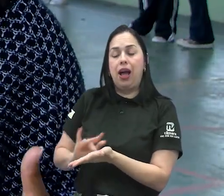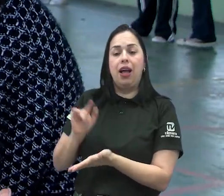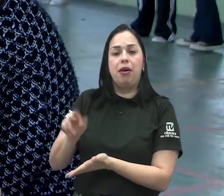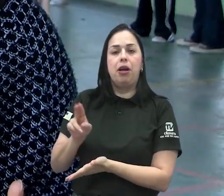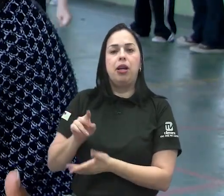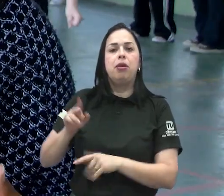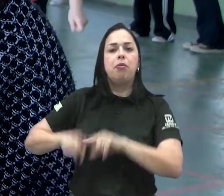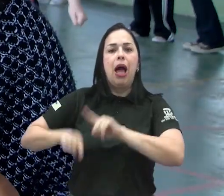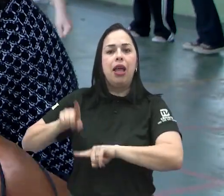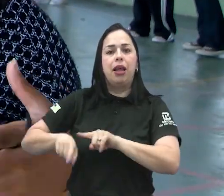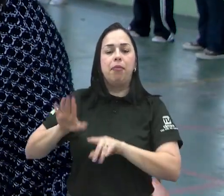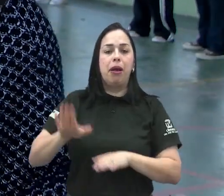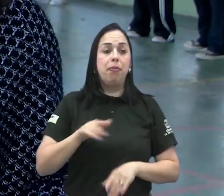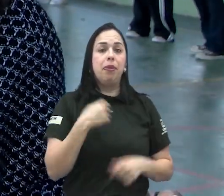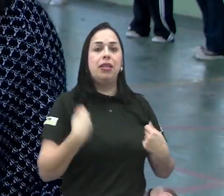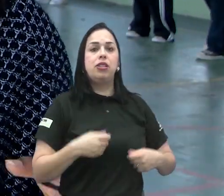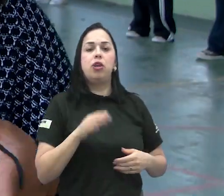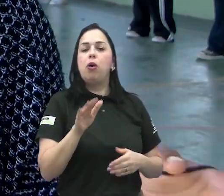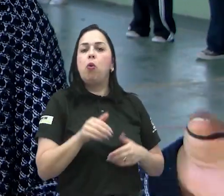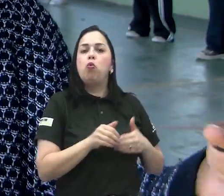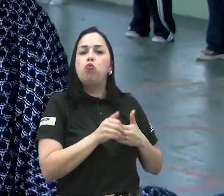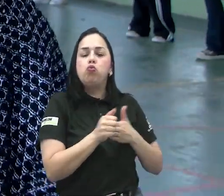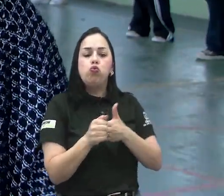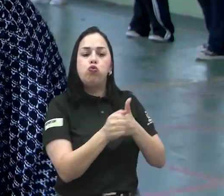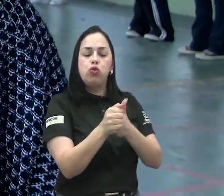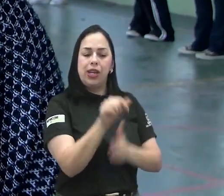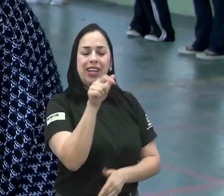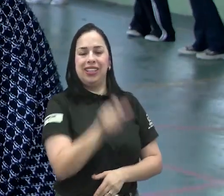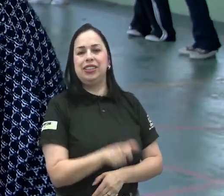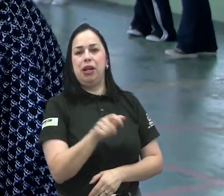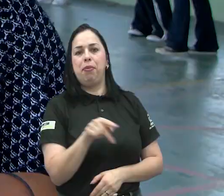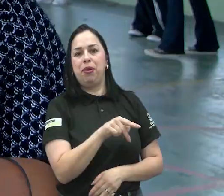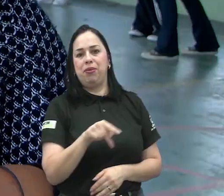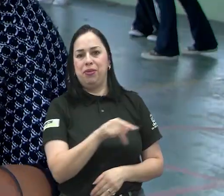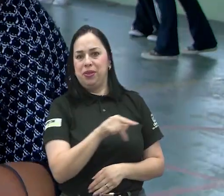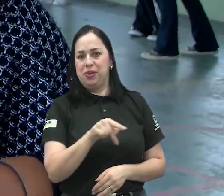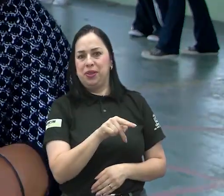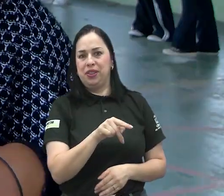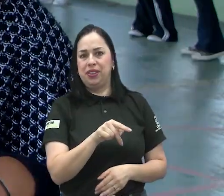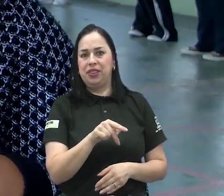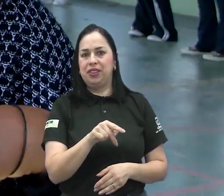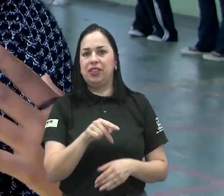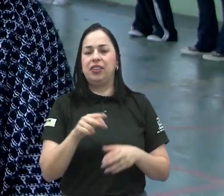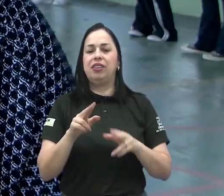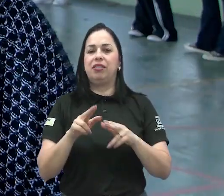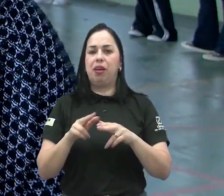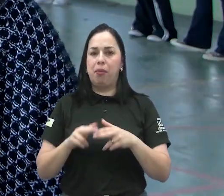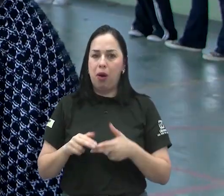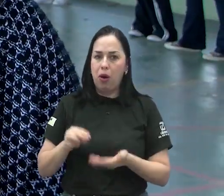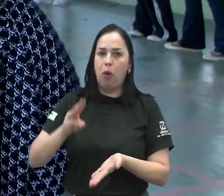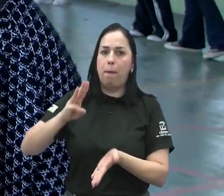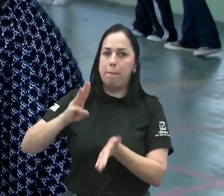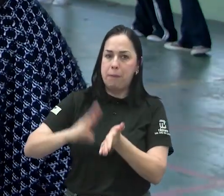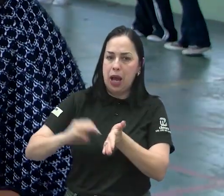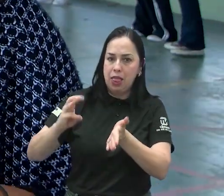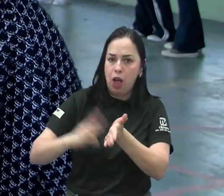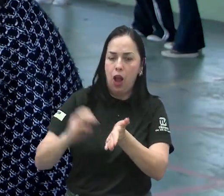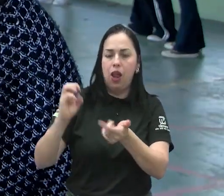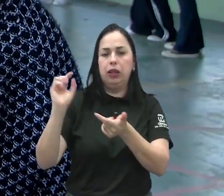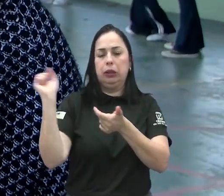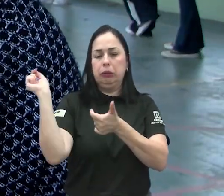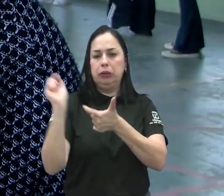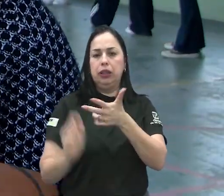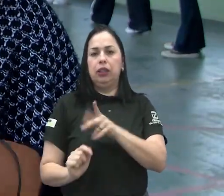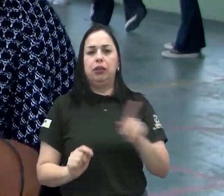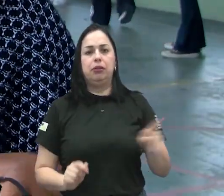material, só que a gente ainda assim precisa de um guia para guiar a gente durante esse material. Então, atualizando metodologias e esse